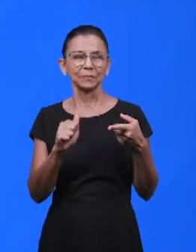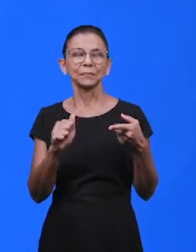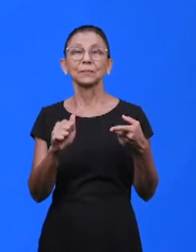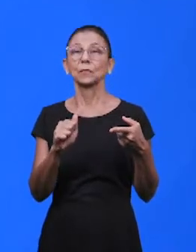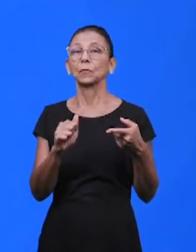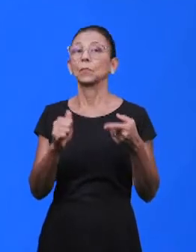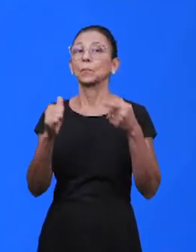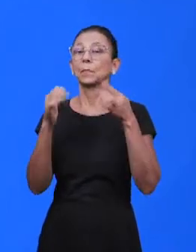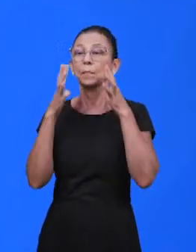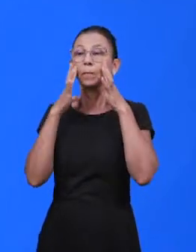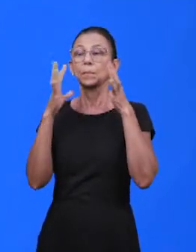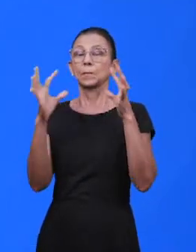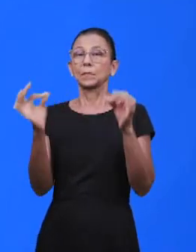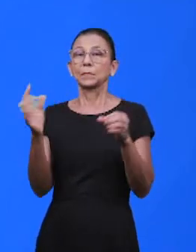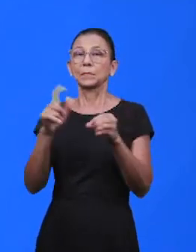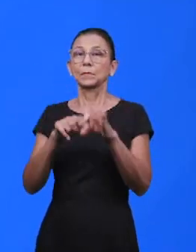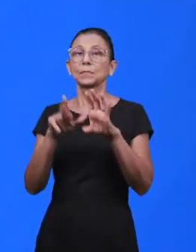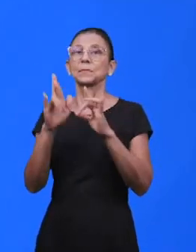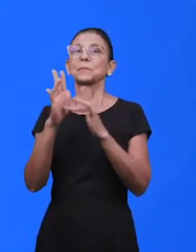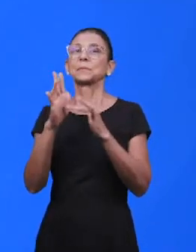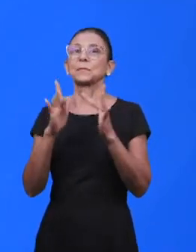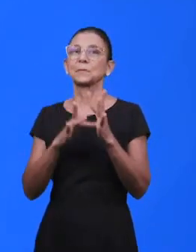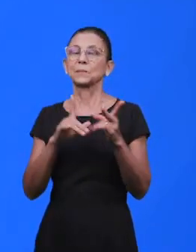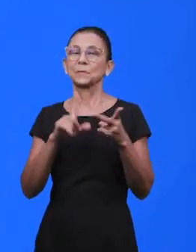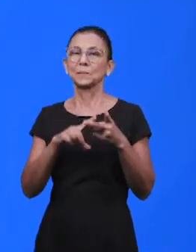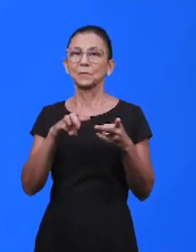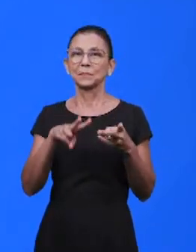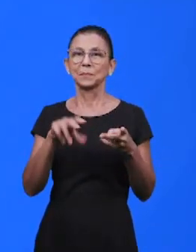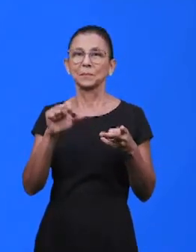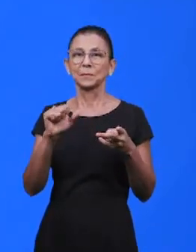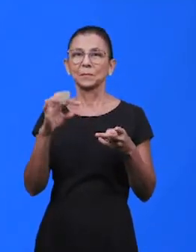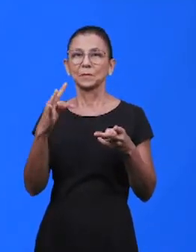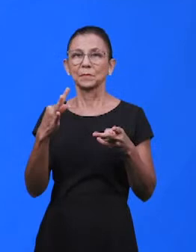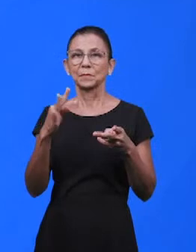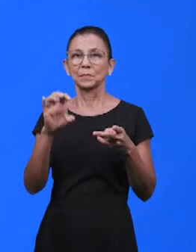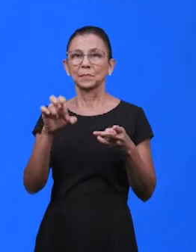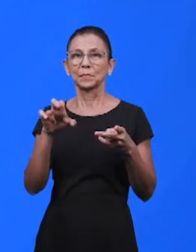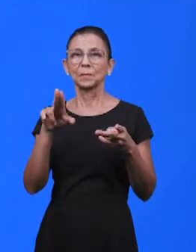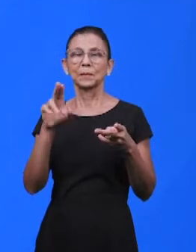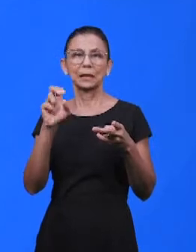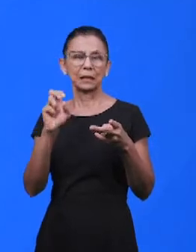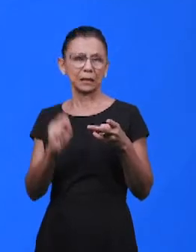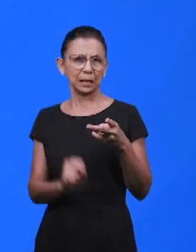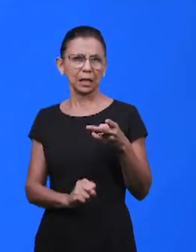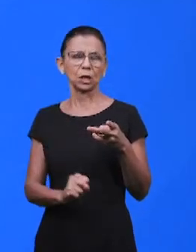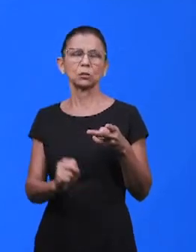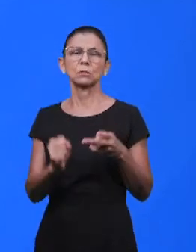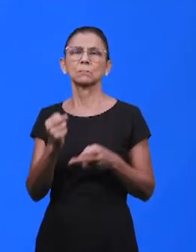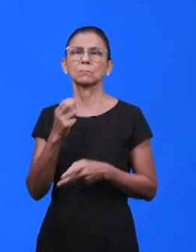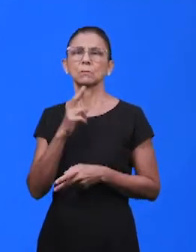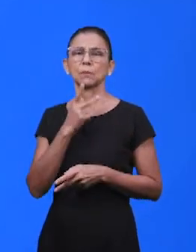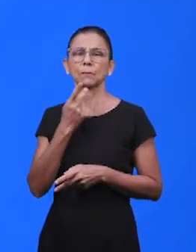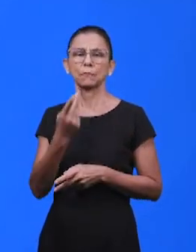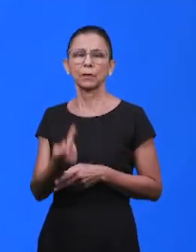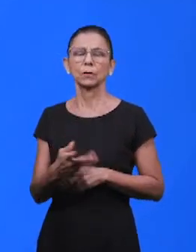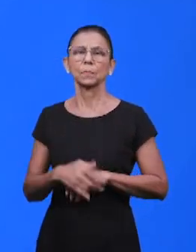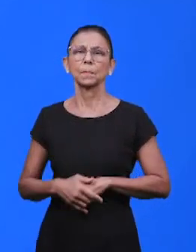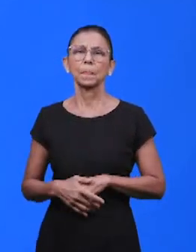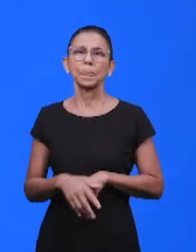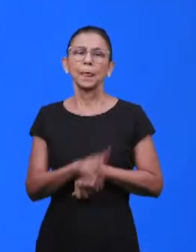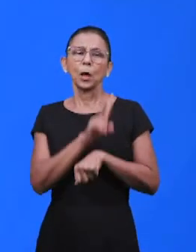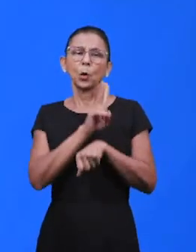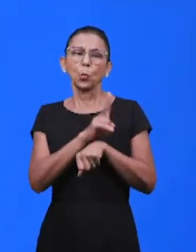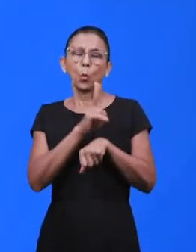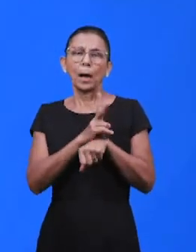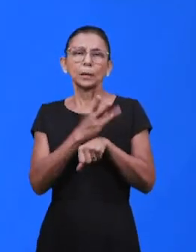estar atentos, preparados para a vinda do Senhor. E o Mateus falando sobre os guardas, né, Mateus? Eles não colocaram em prática